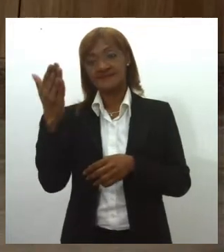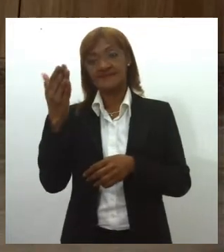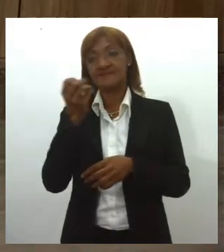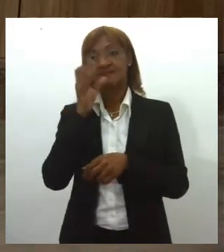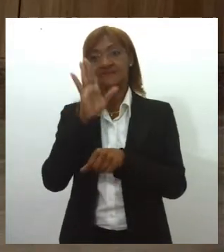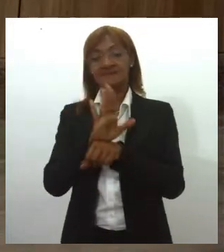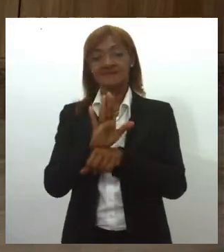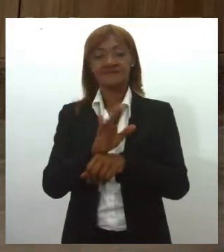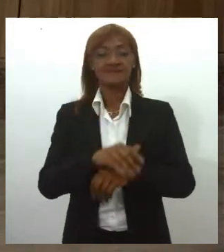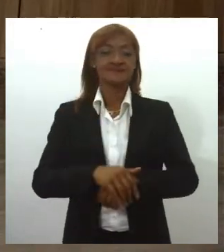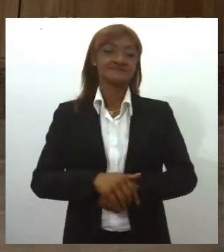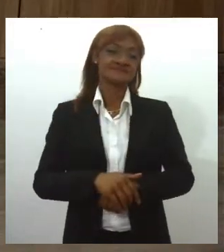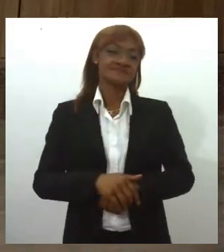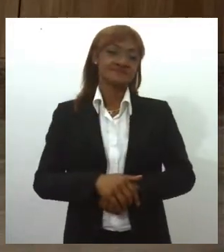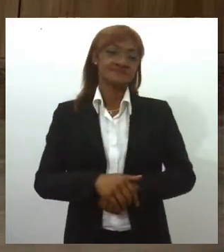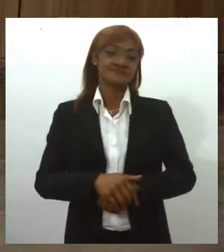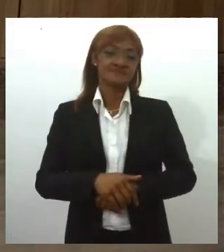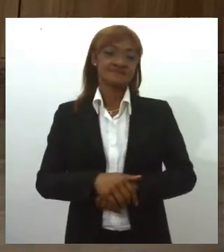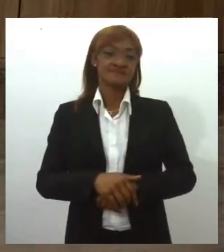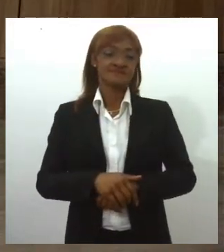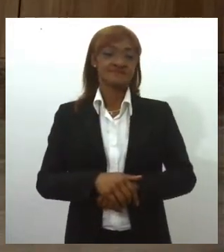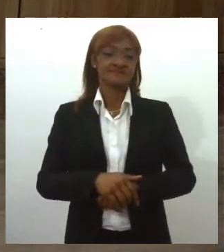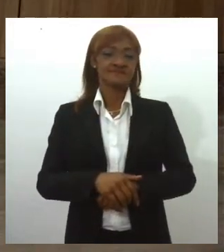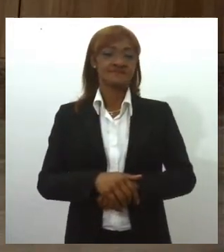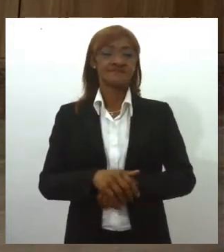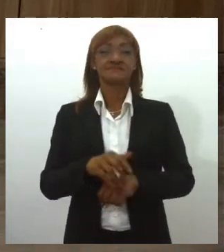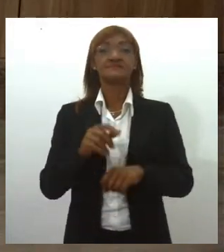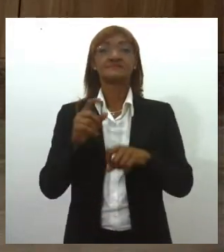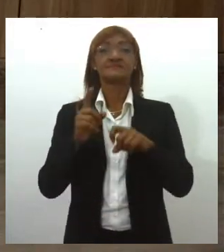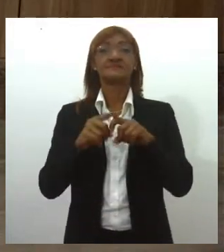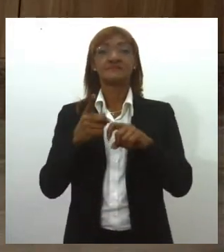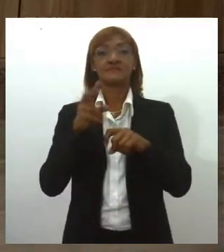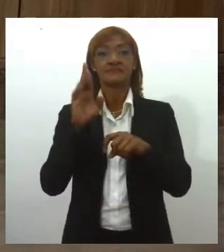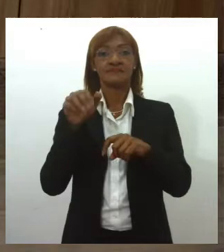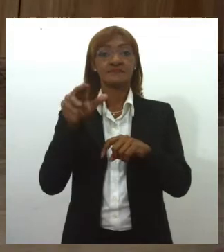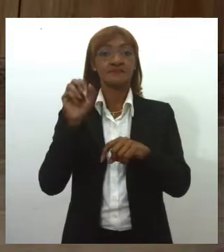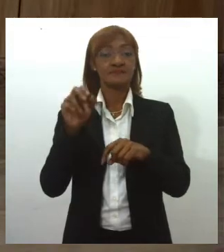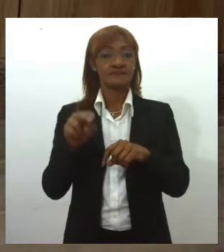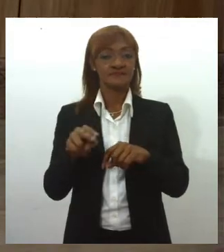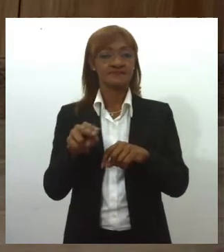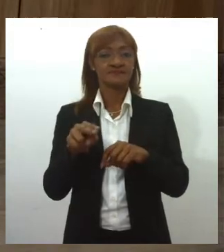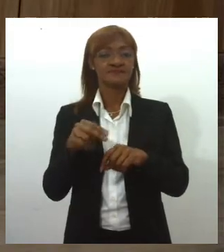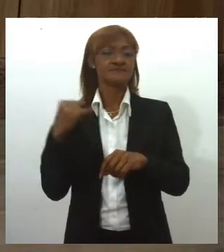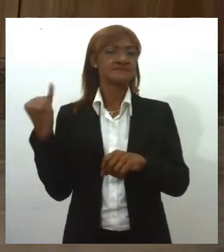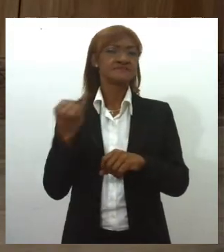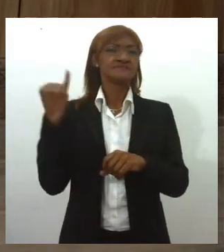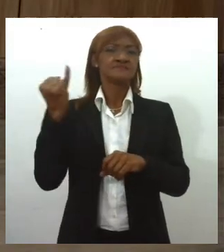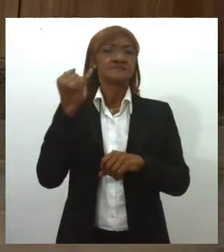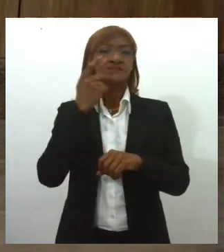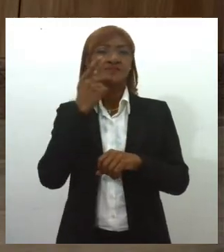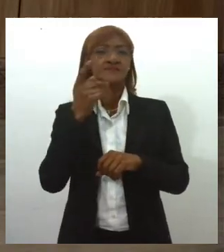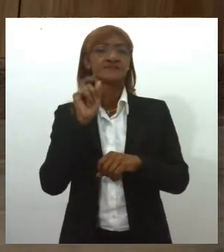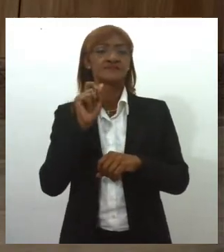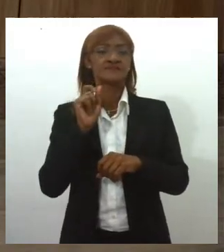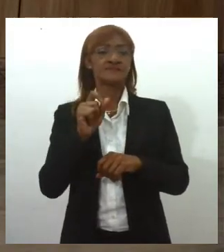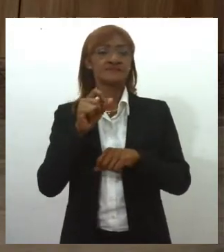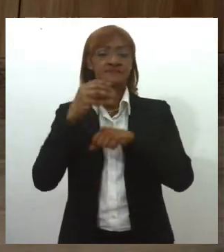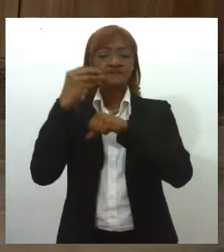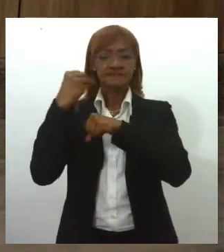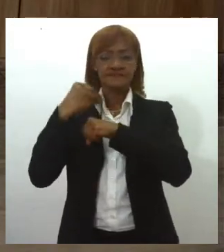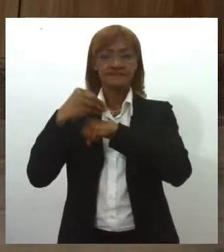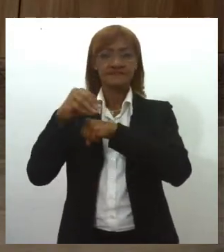tarde. Kátia, doutor Renan falou uma coisa fundamental. Passar a mensagem de uma